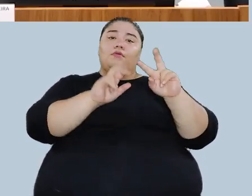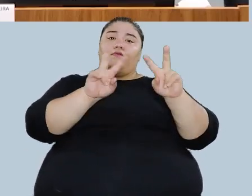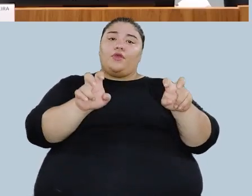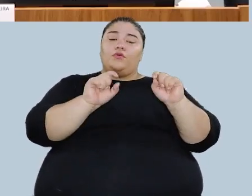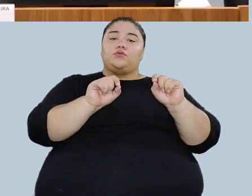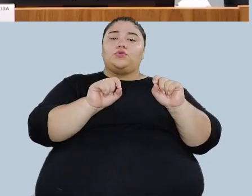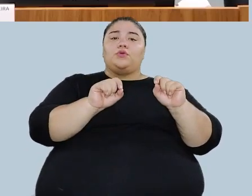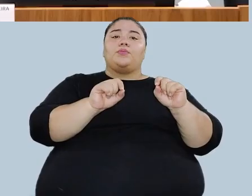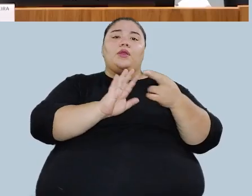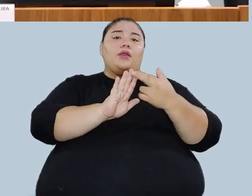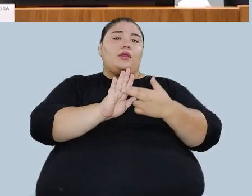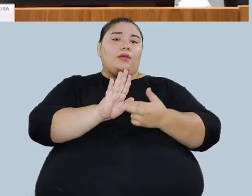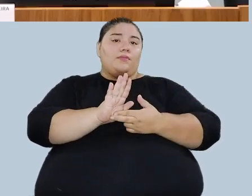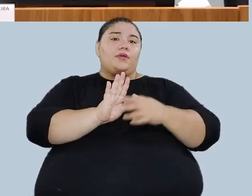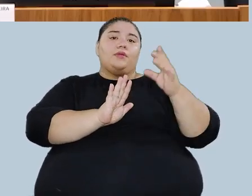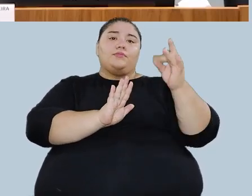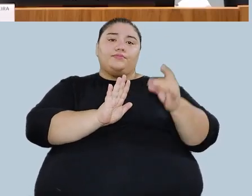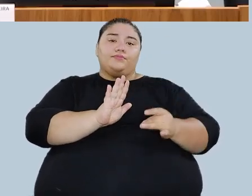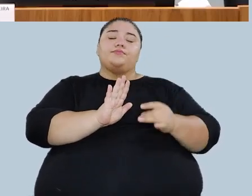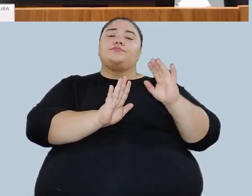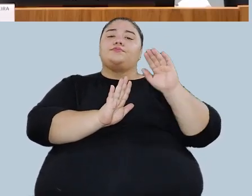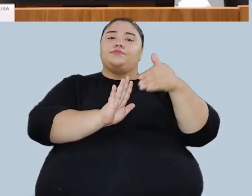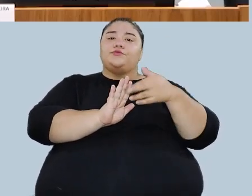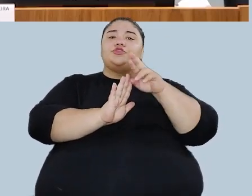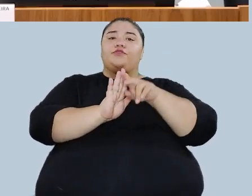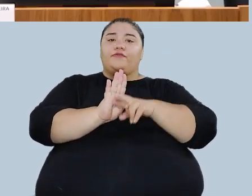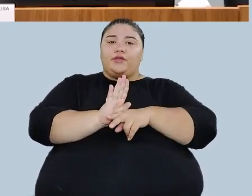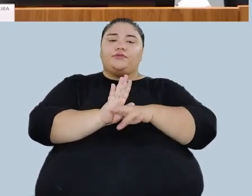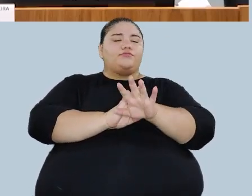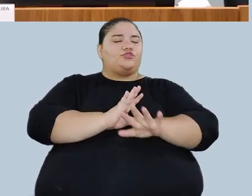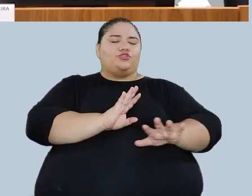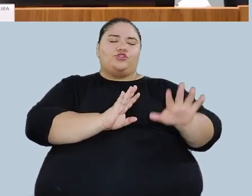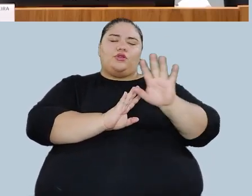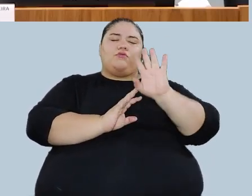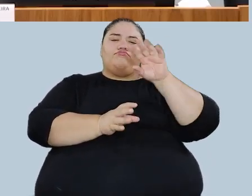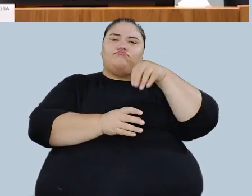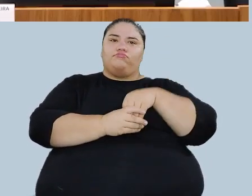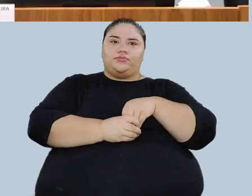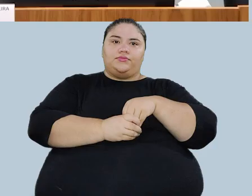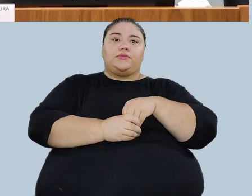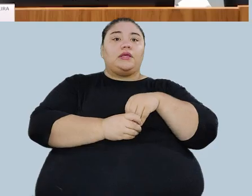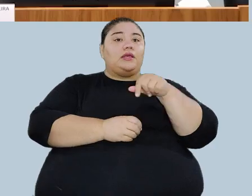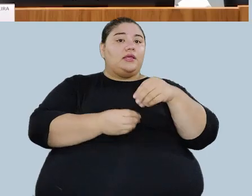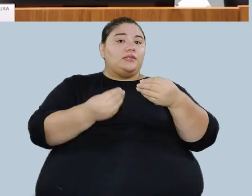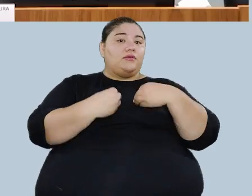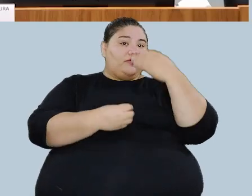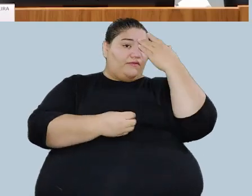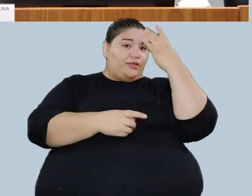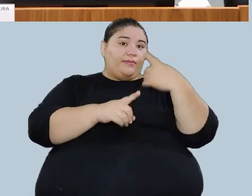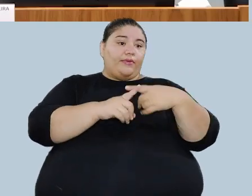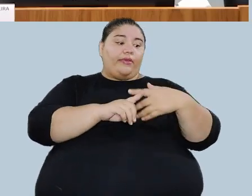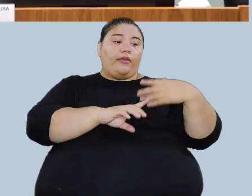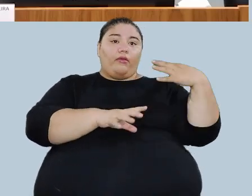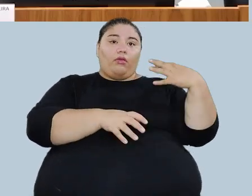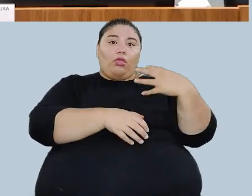tratou dos regimes diferenciados, específicos, já no sentido amplo. Então, isso facilita muito, porque eu não vou precisar